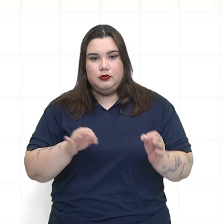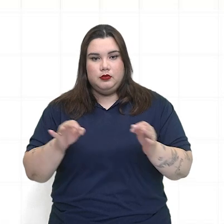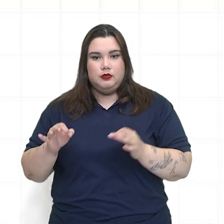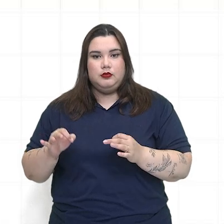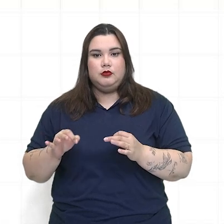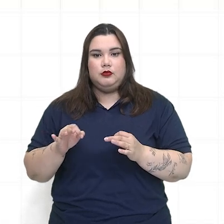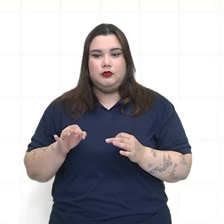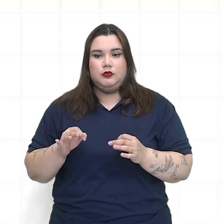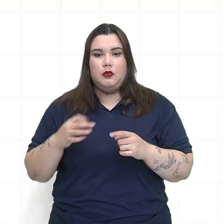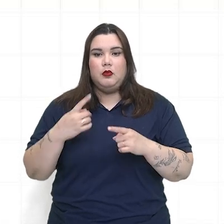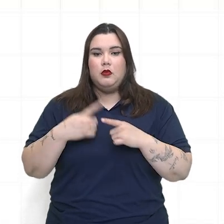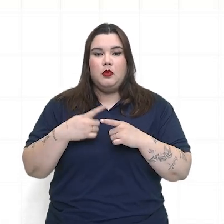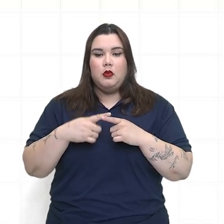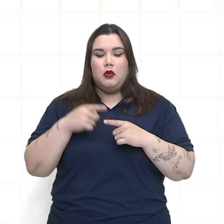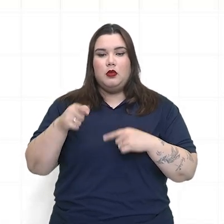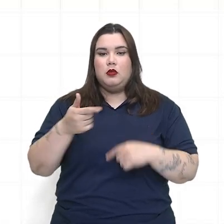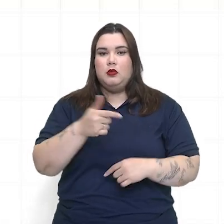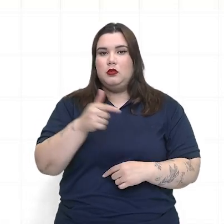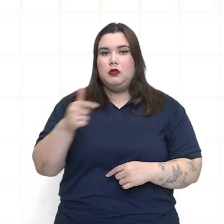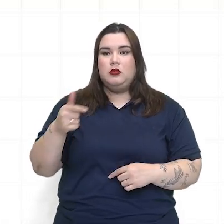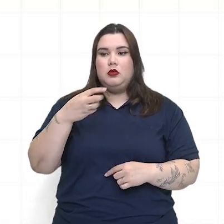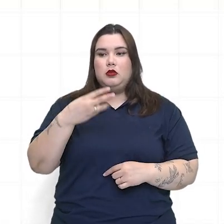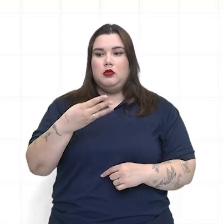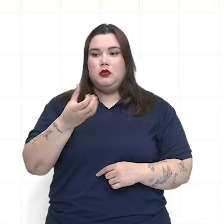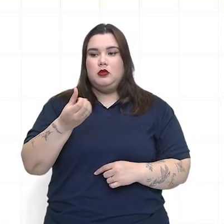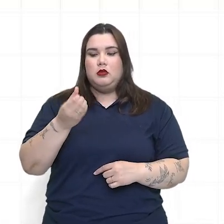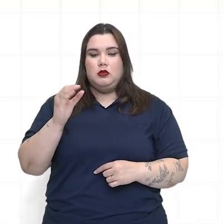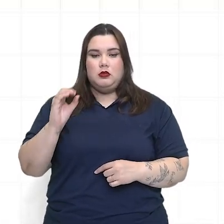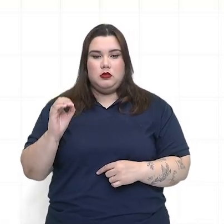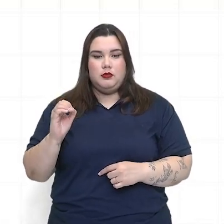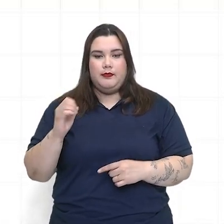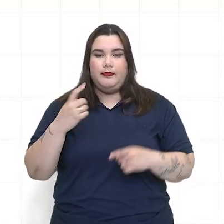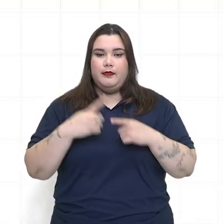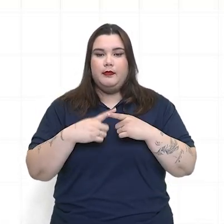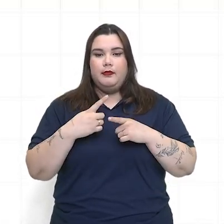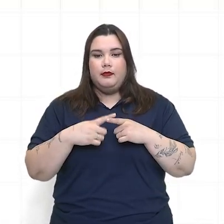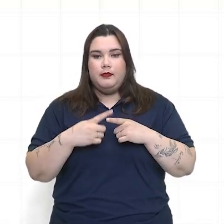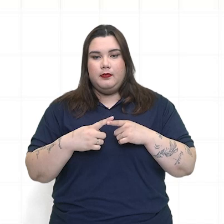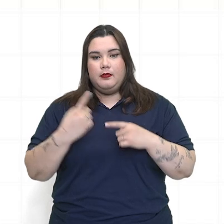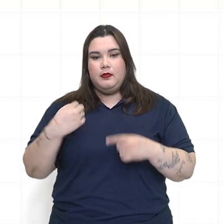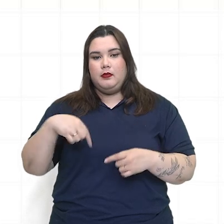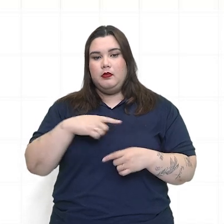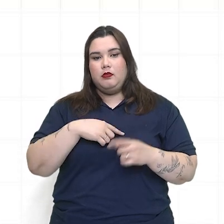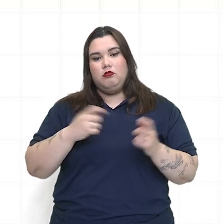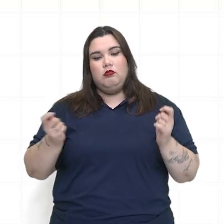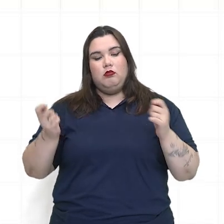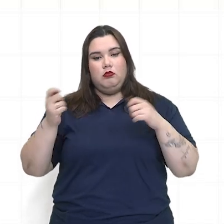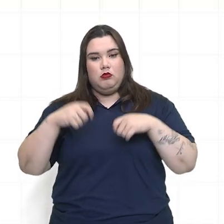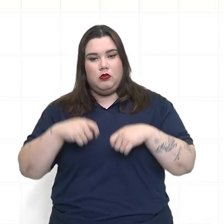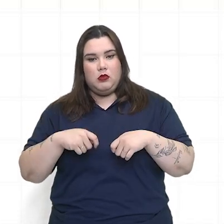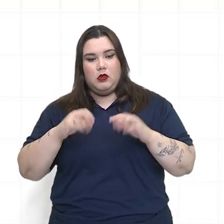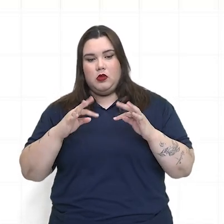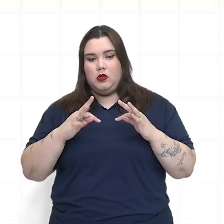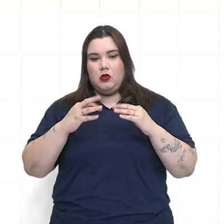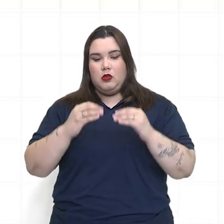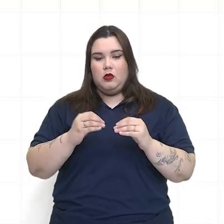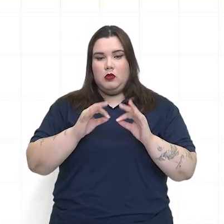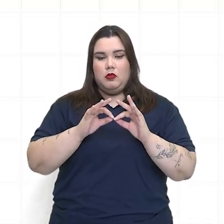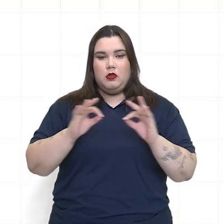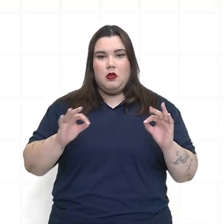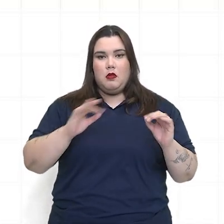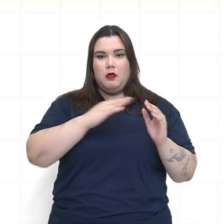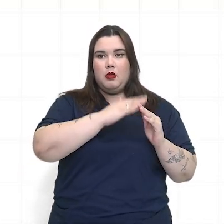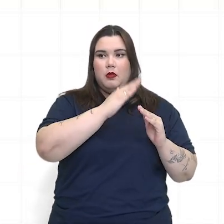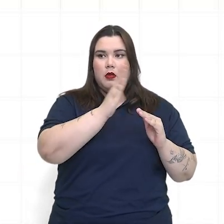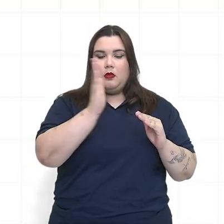Então, por que o transferidor não tem 360 graus? Porque a gente consegue fazer todas as medidas.